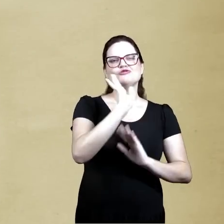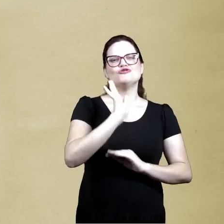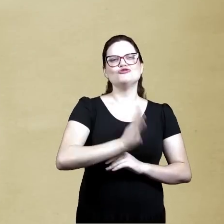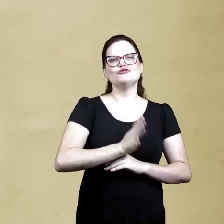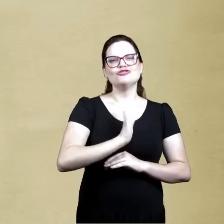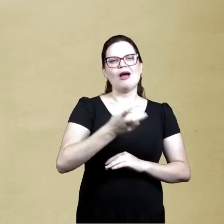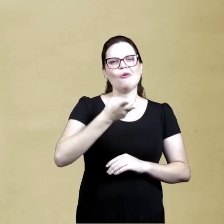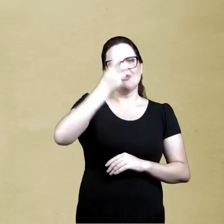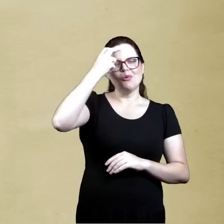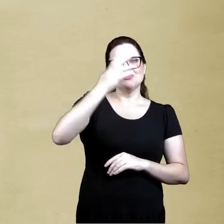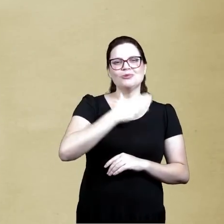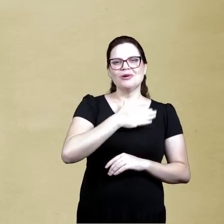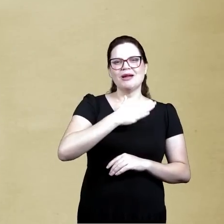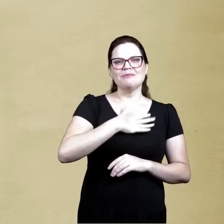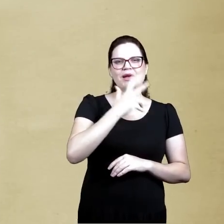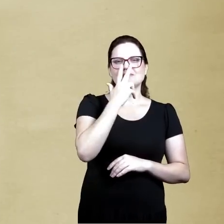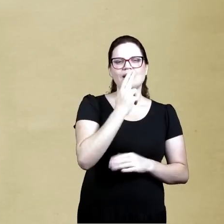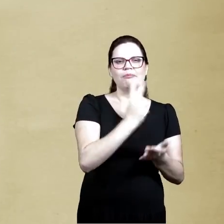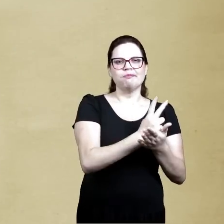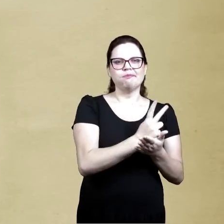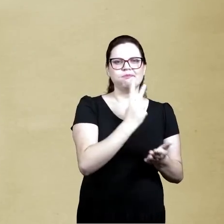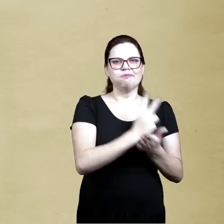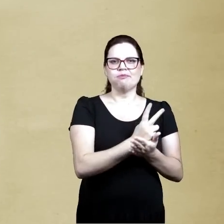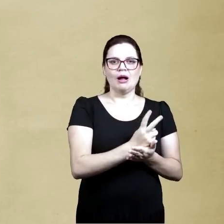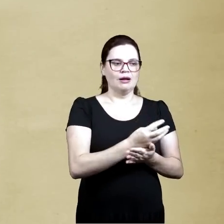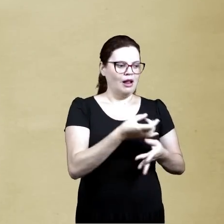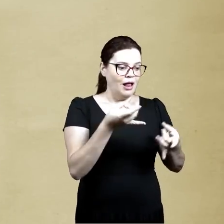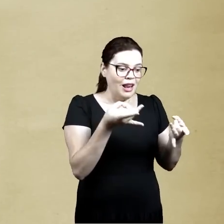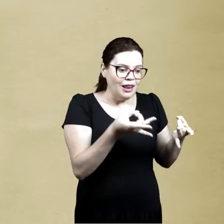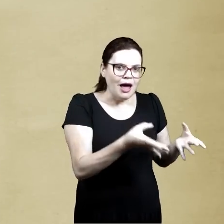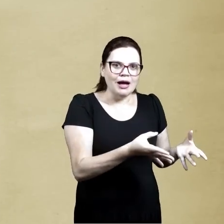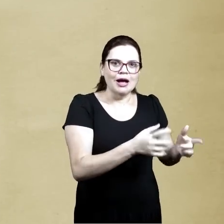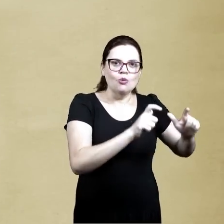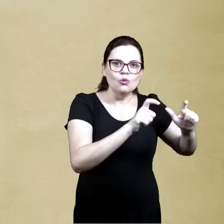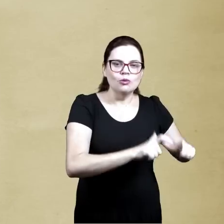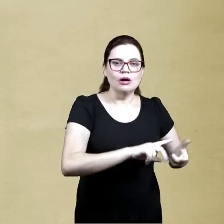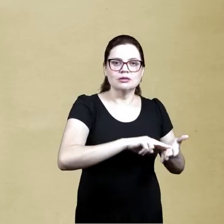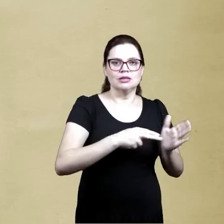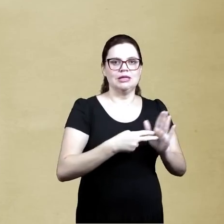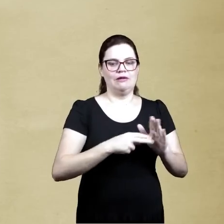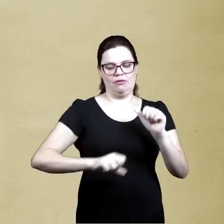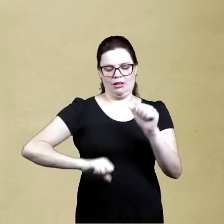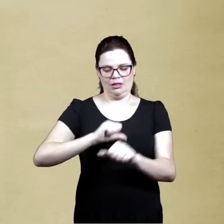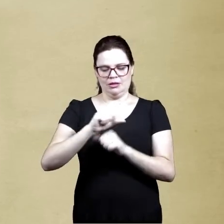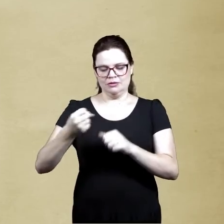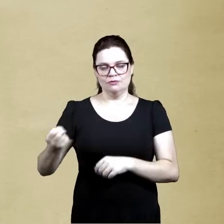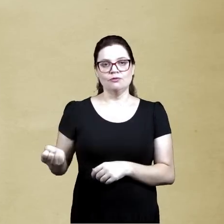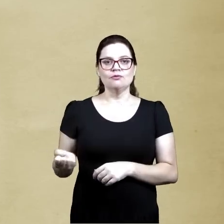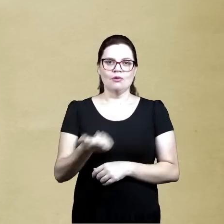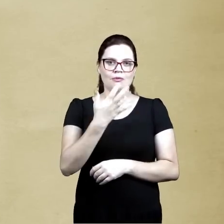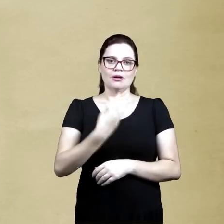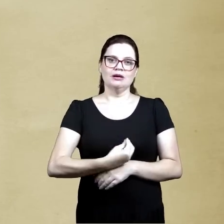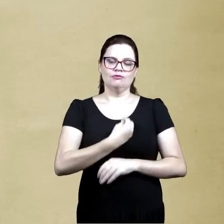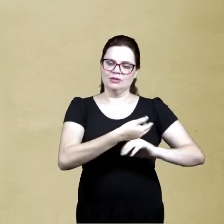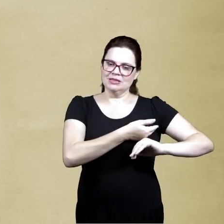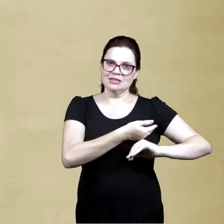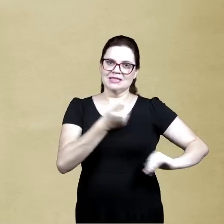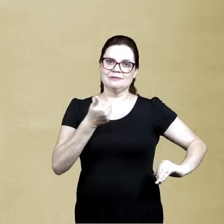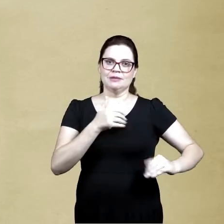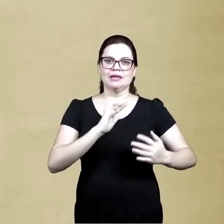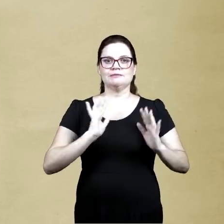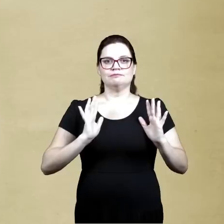termos uma nova vida. É uma mudança de vida, né? Uma transformação de vida, que nós chamamos de conversão. Nova